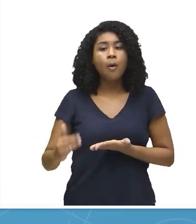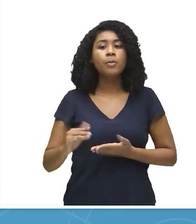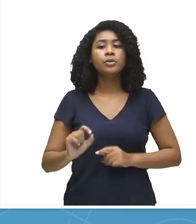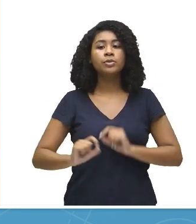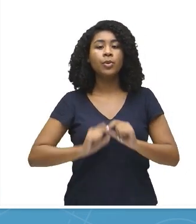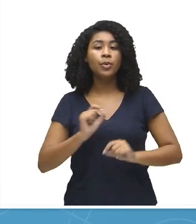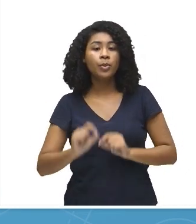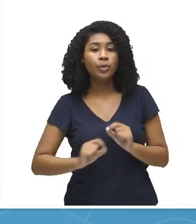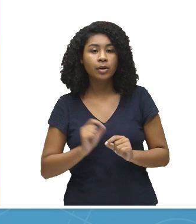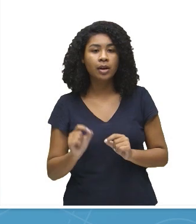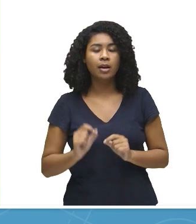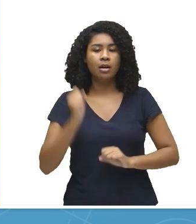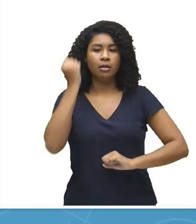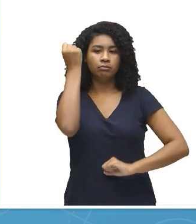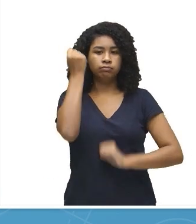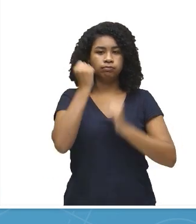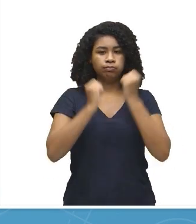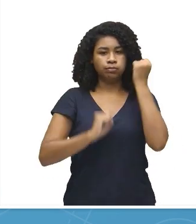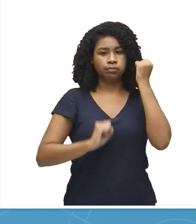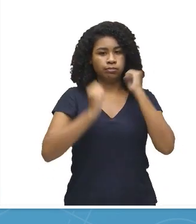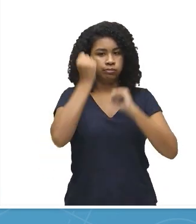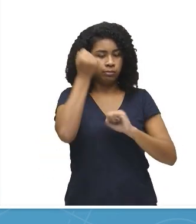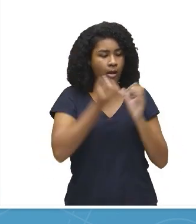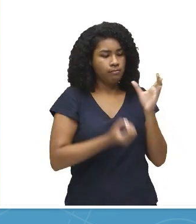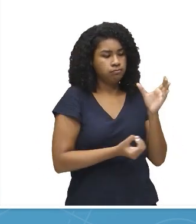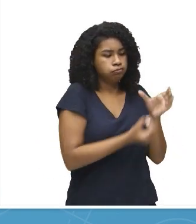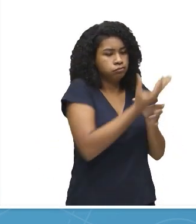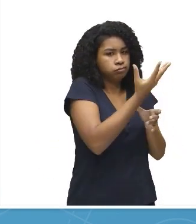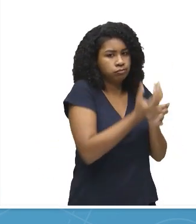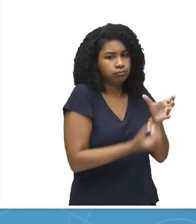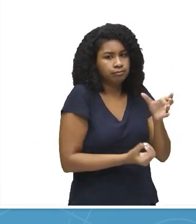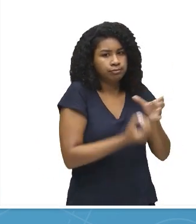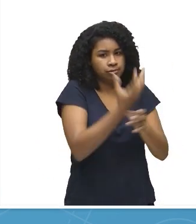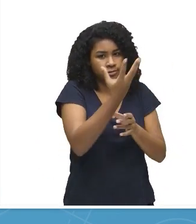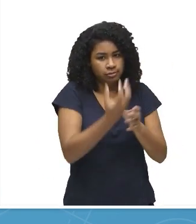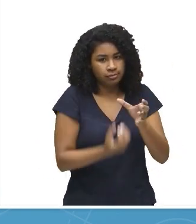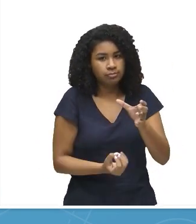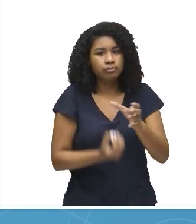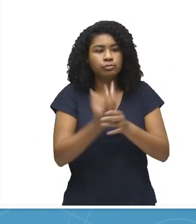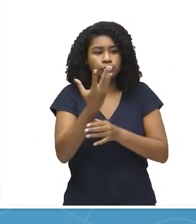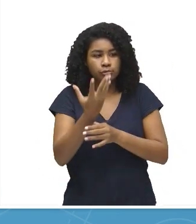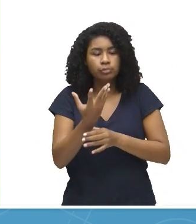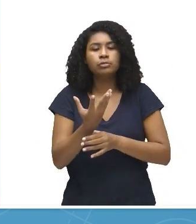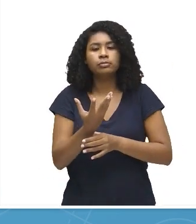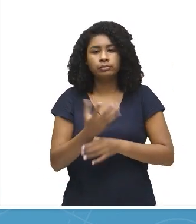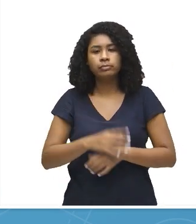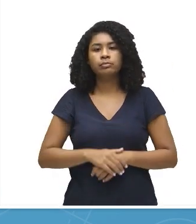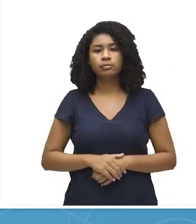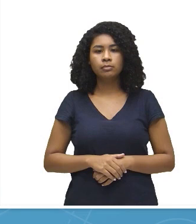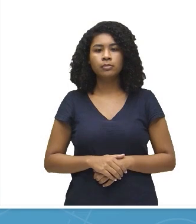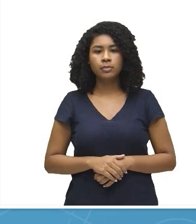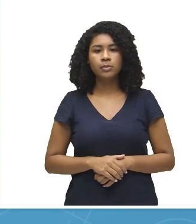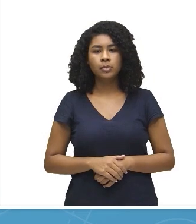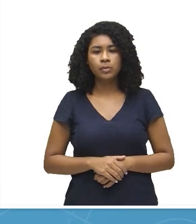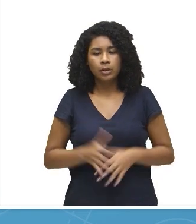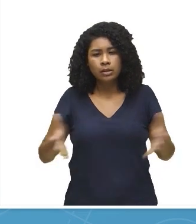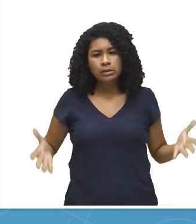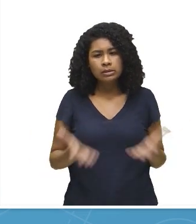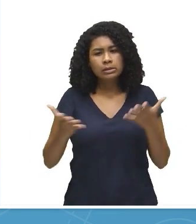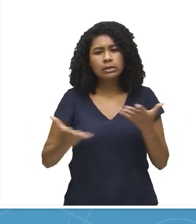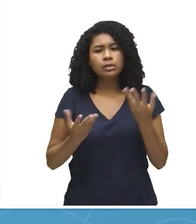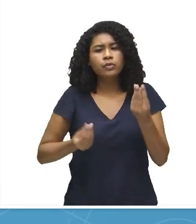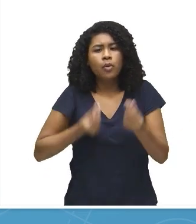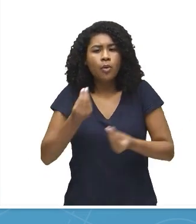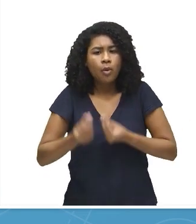as primeiras indústrias, né? As indústrias domésticas, incentivadas aí principalmente